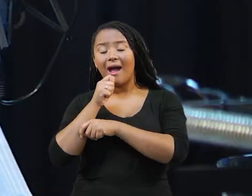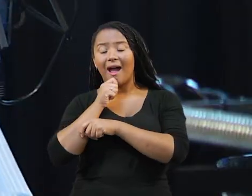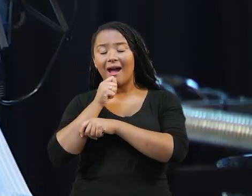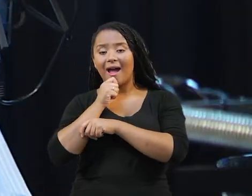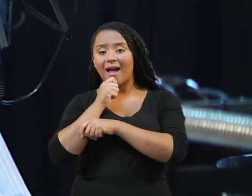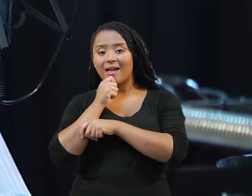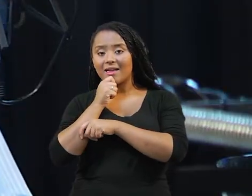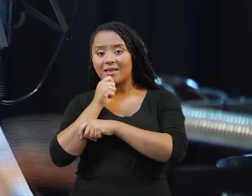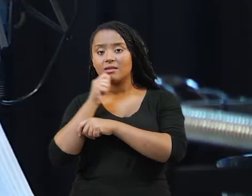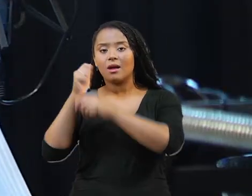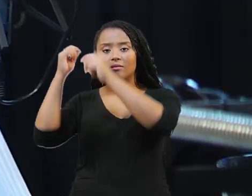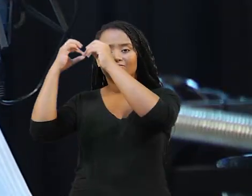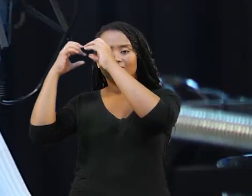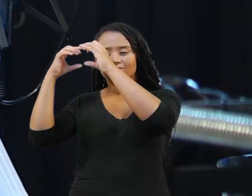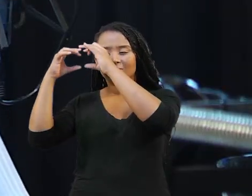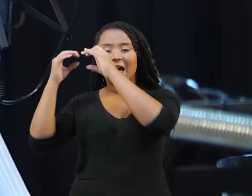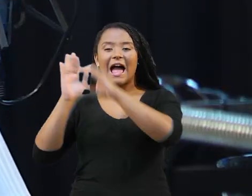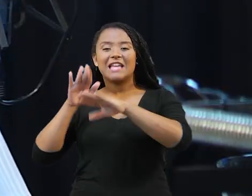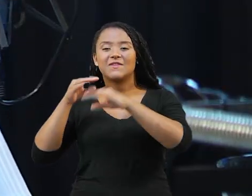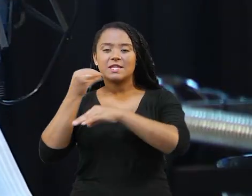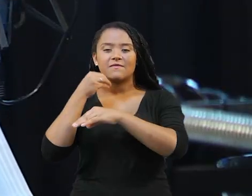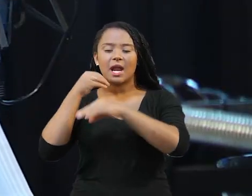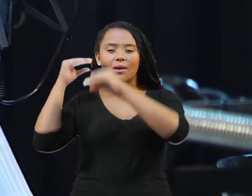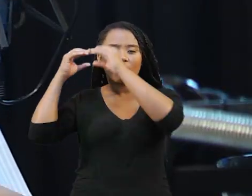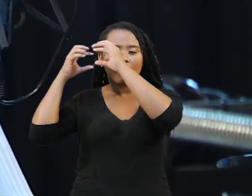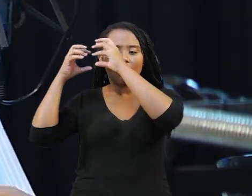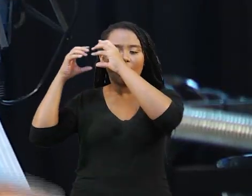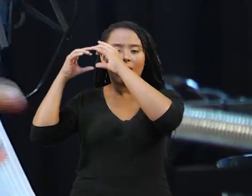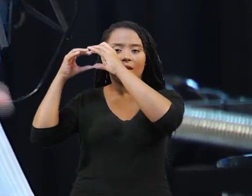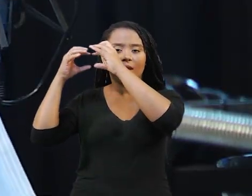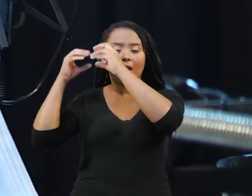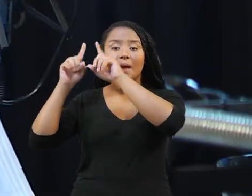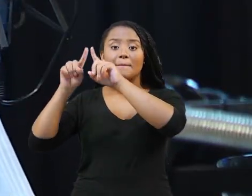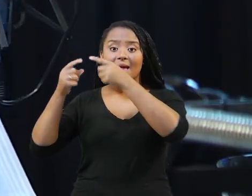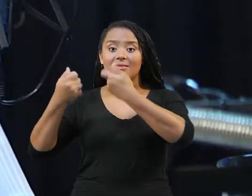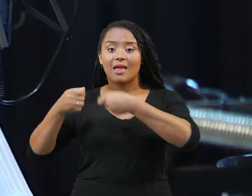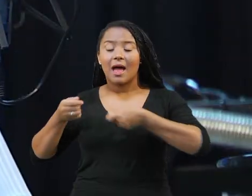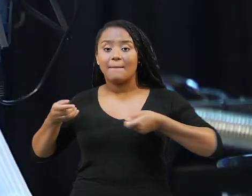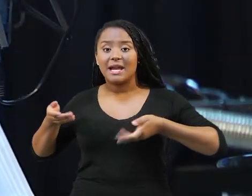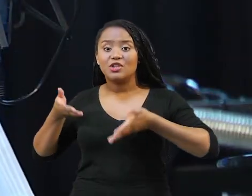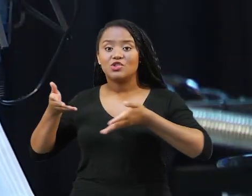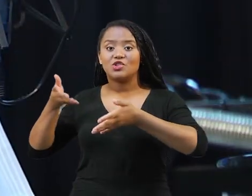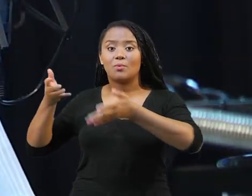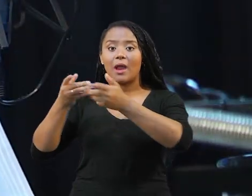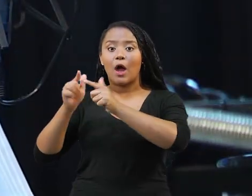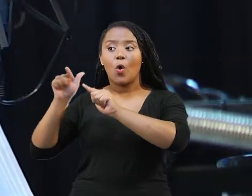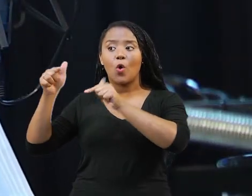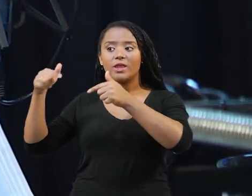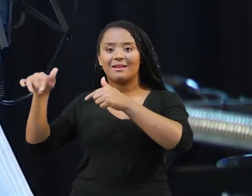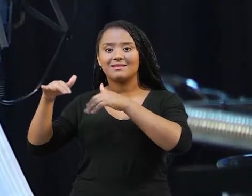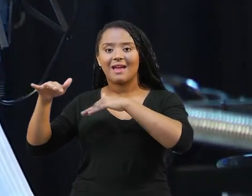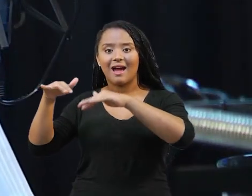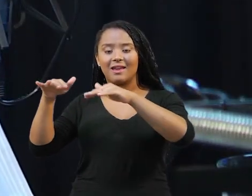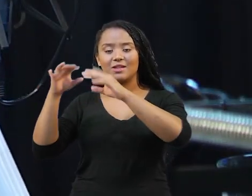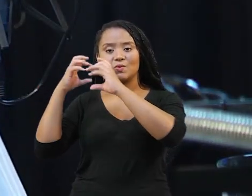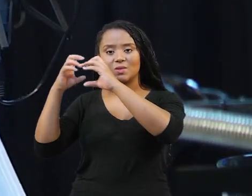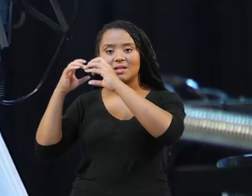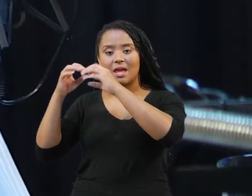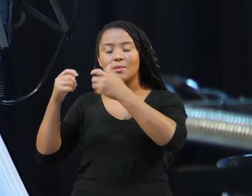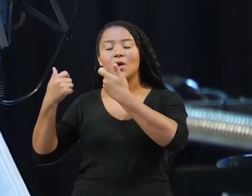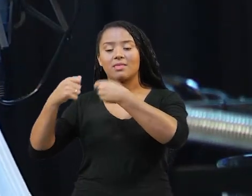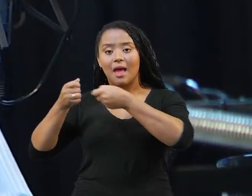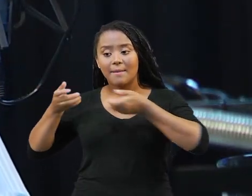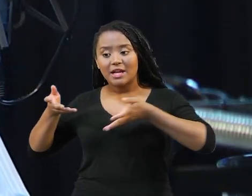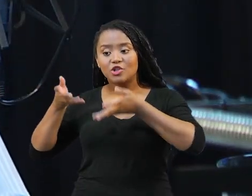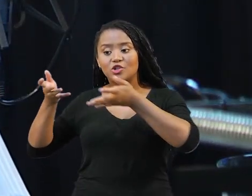ele pode estimular as outras partes do cérebro. E pode estimular uma recuperação. Então, essa